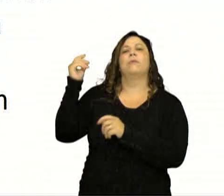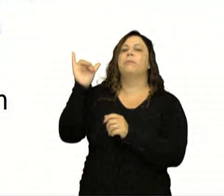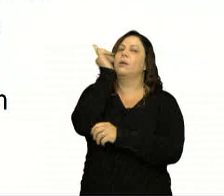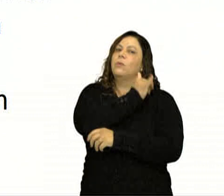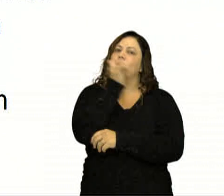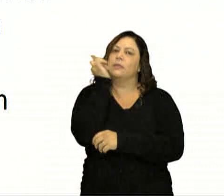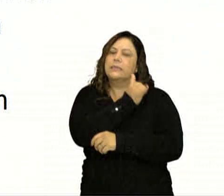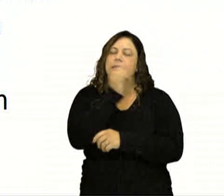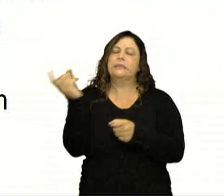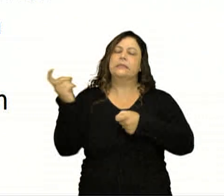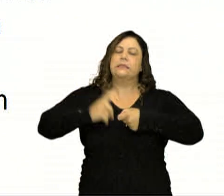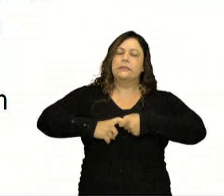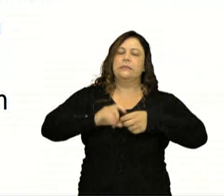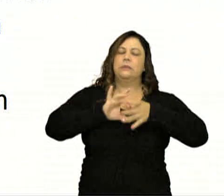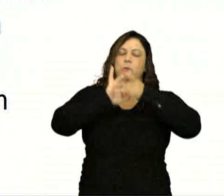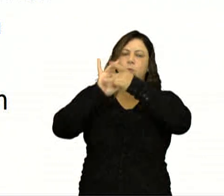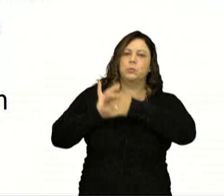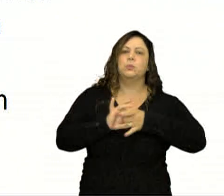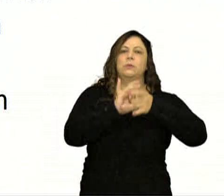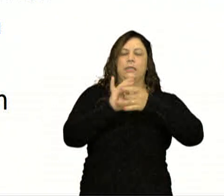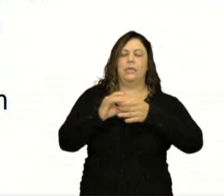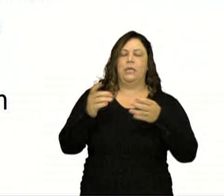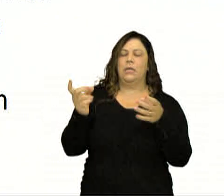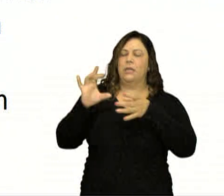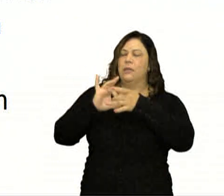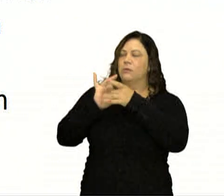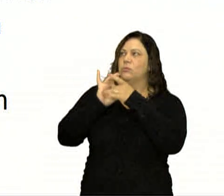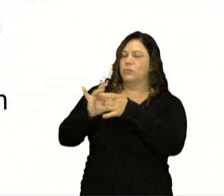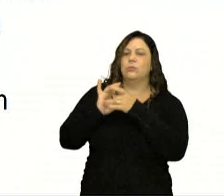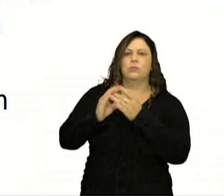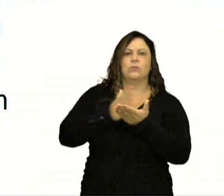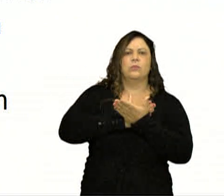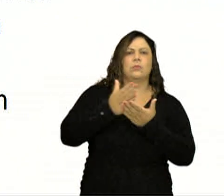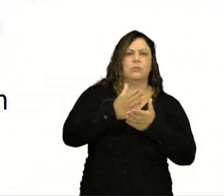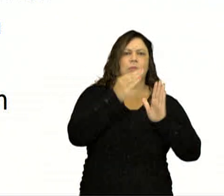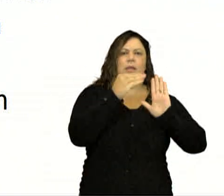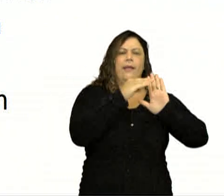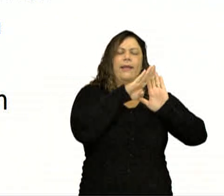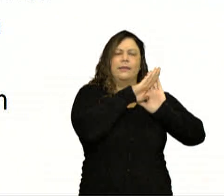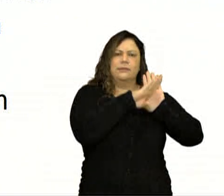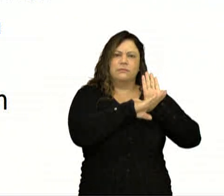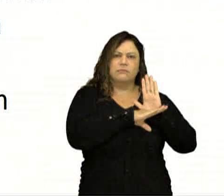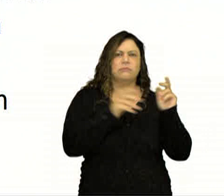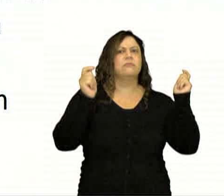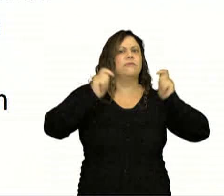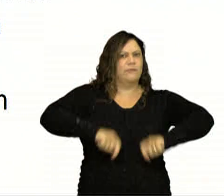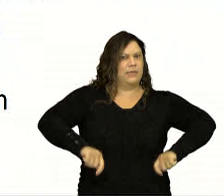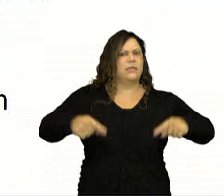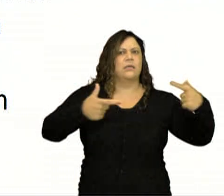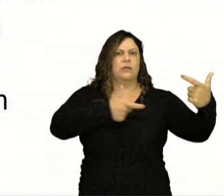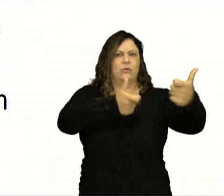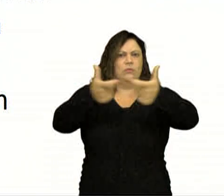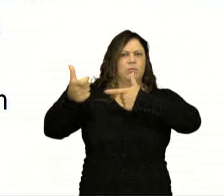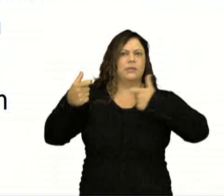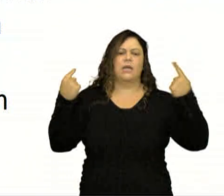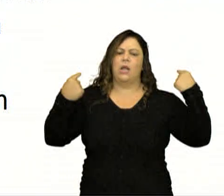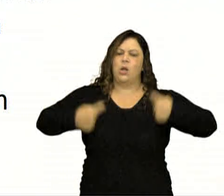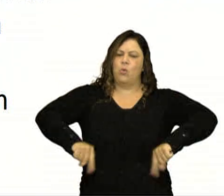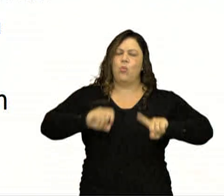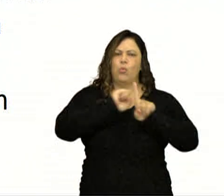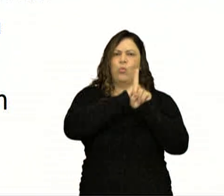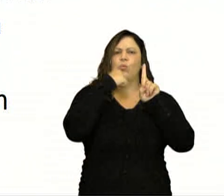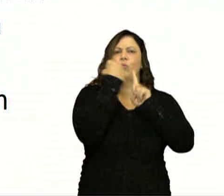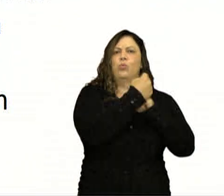eixo Roma-Berlim-Tóquio. Nesse pacto aqui, ele já começa a estabelecer que haverá uma guerra contra os